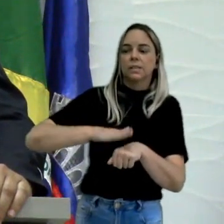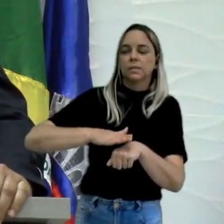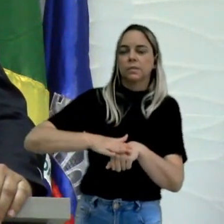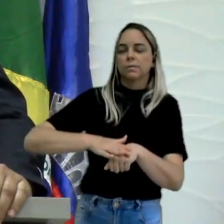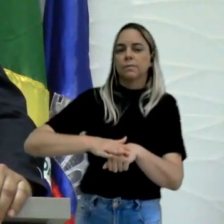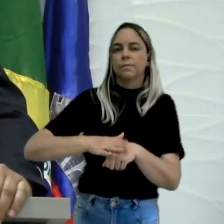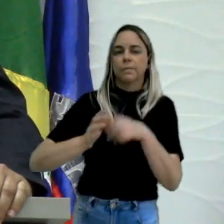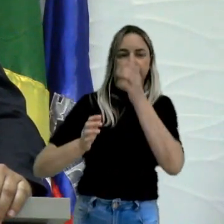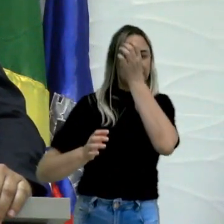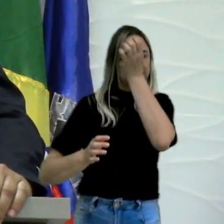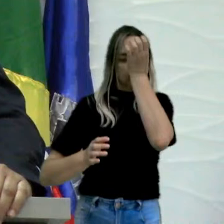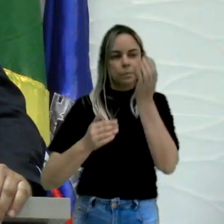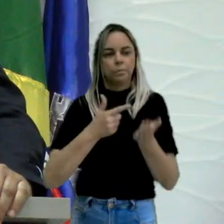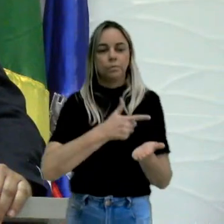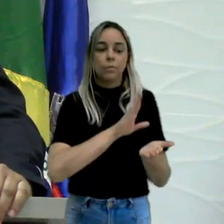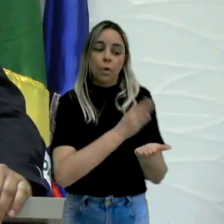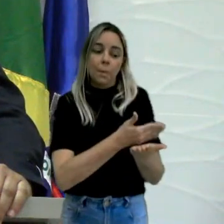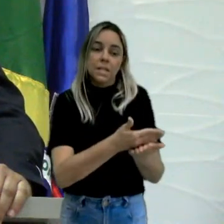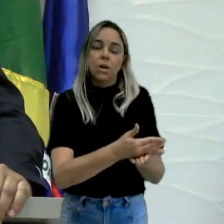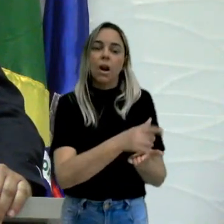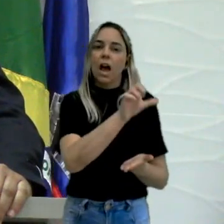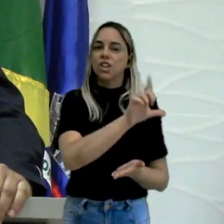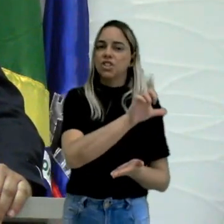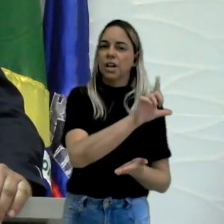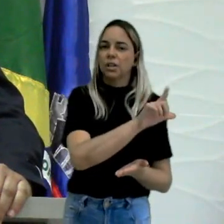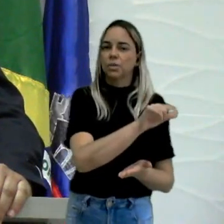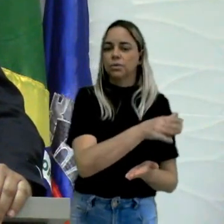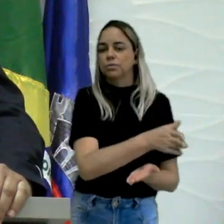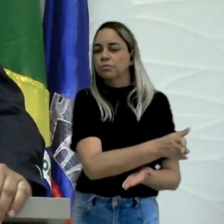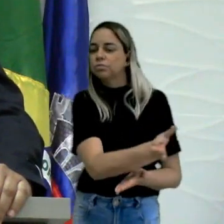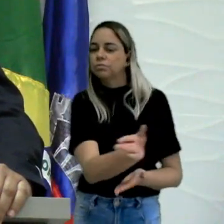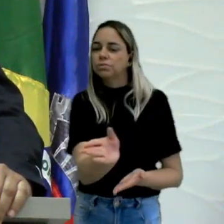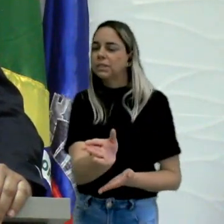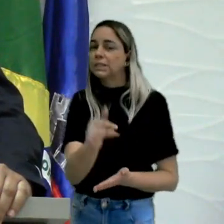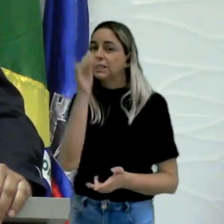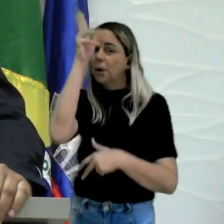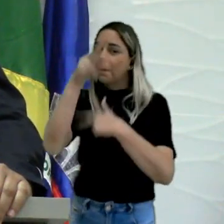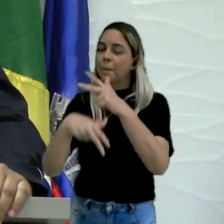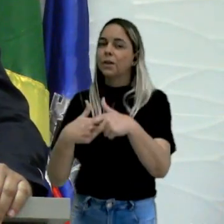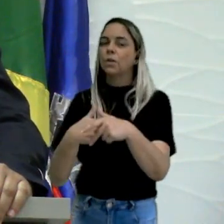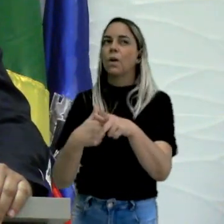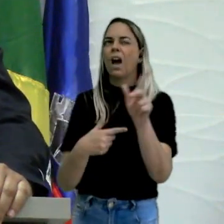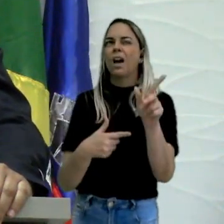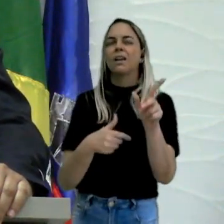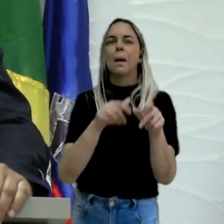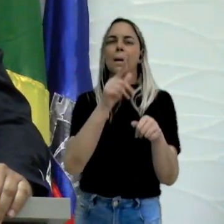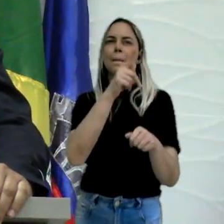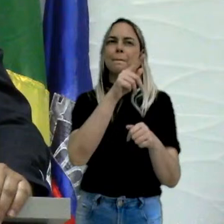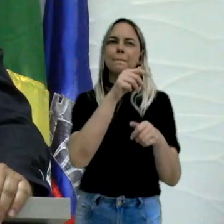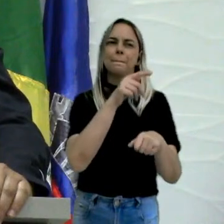de Lagedo para São Bento, vindo da água de Pau-Ferro, para abastecer São Bento do Una.